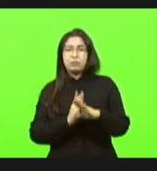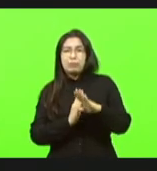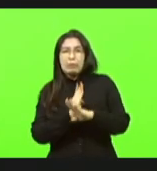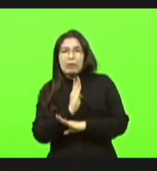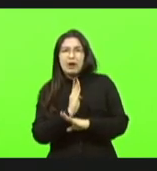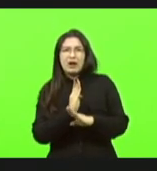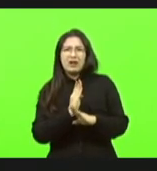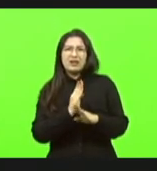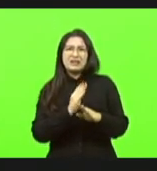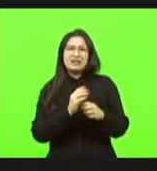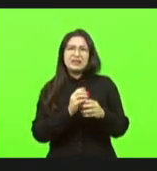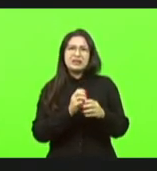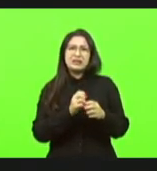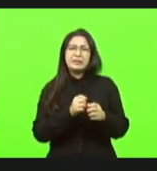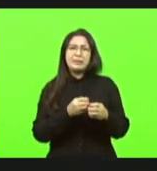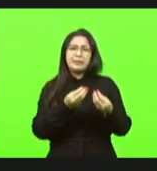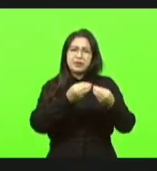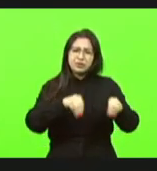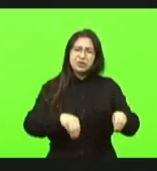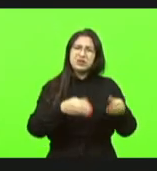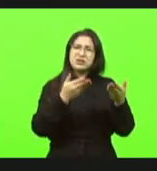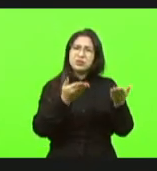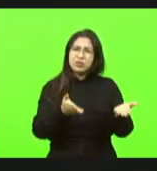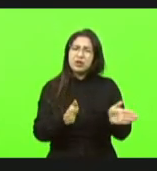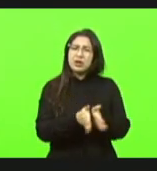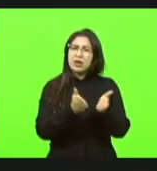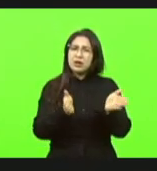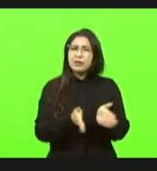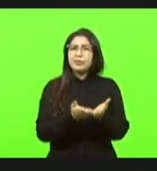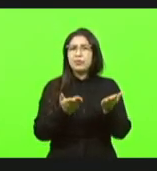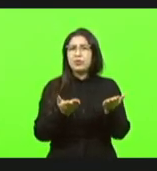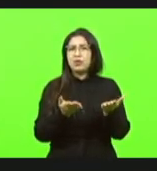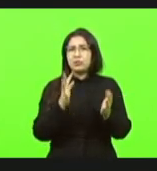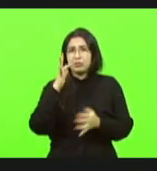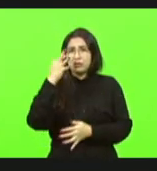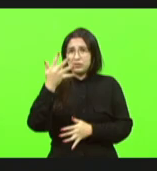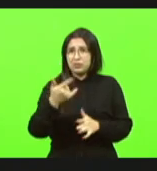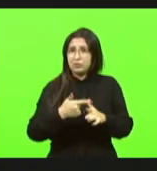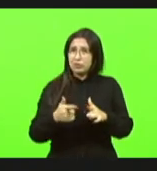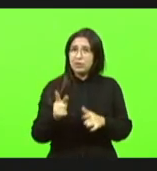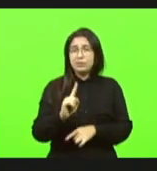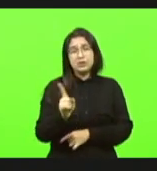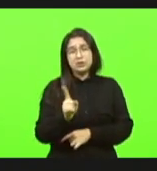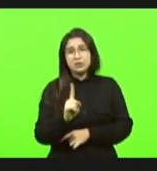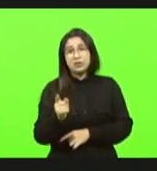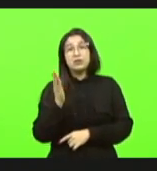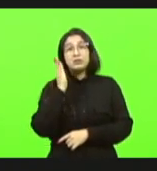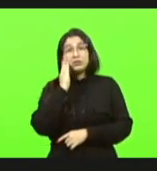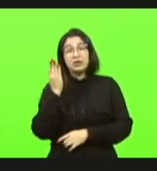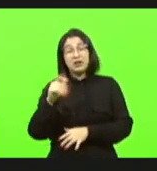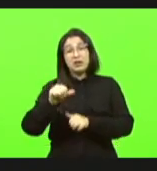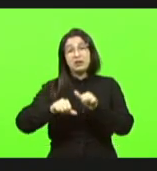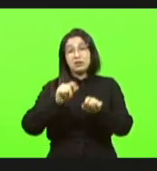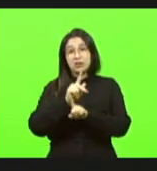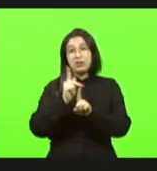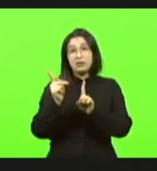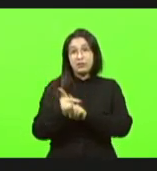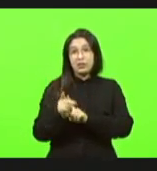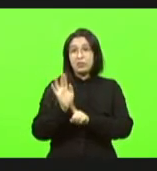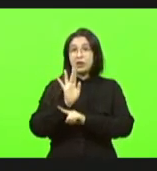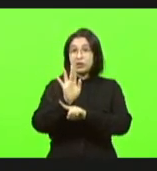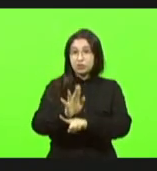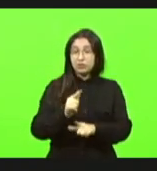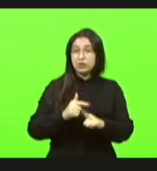que menos pode né que a gente vai solucionar todos os problemas do mundo sei que não vai ser essa reforma que vai solucionar o nosso